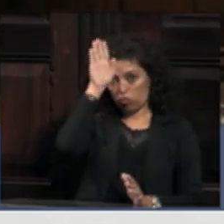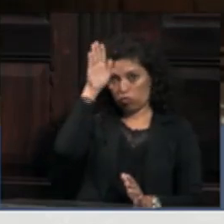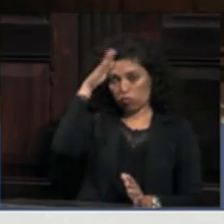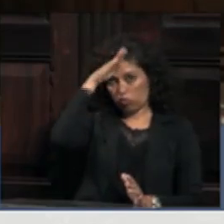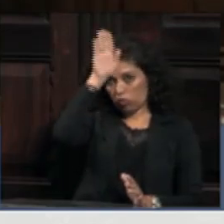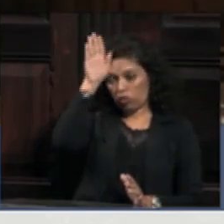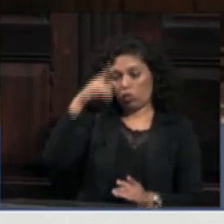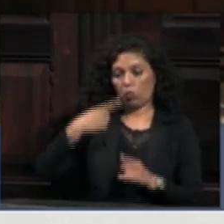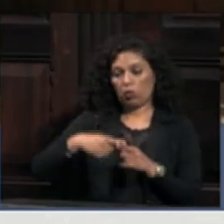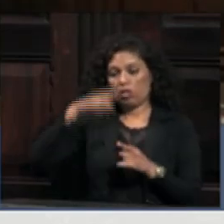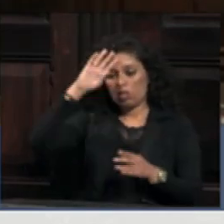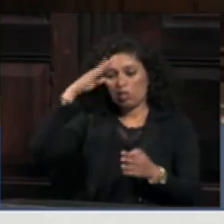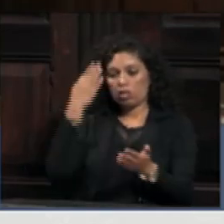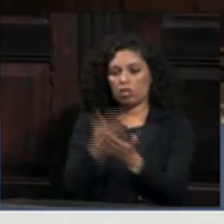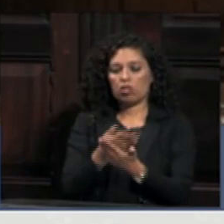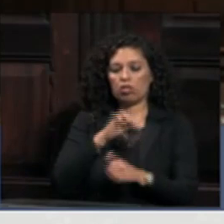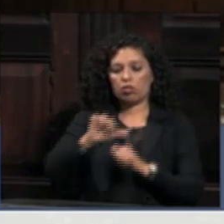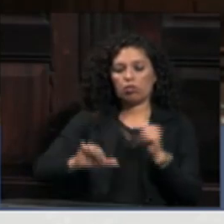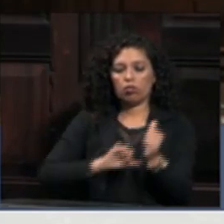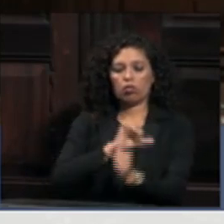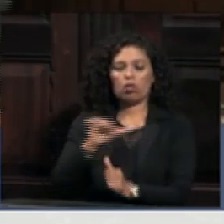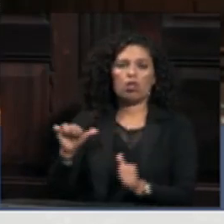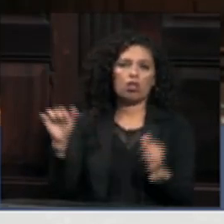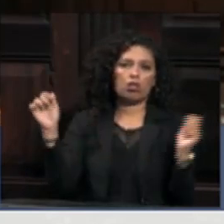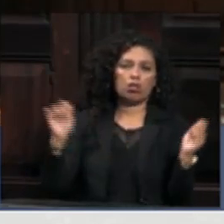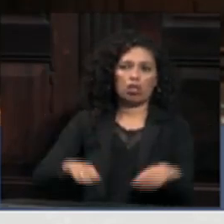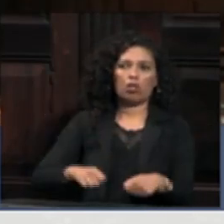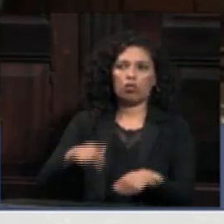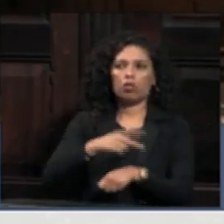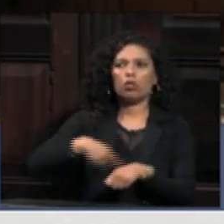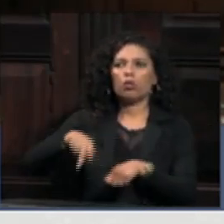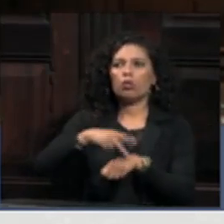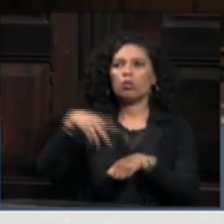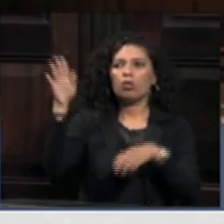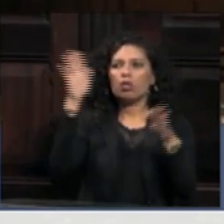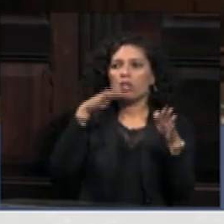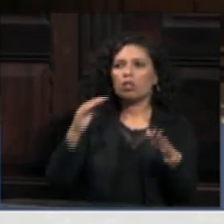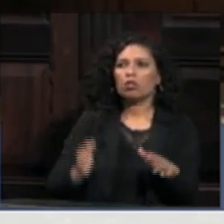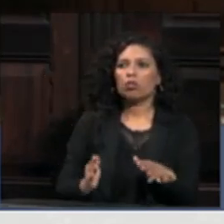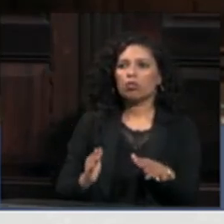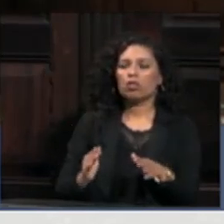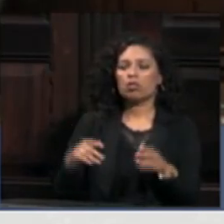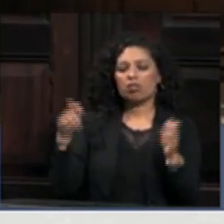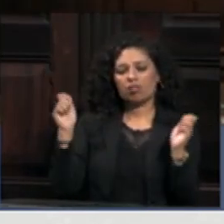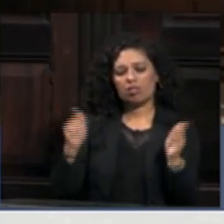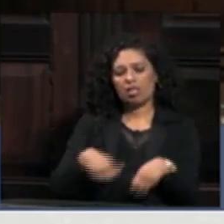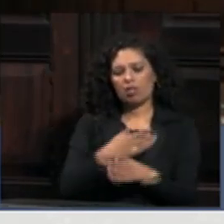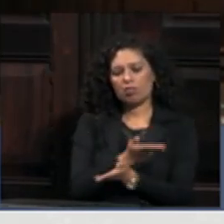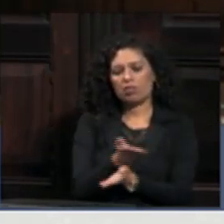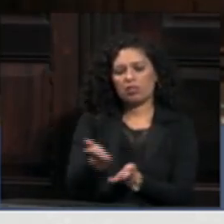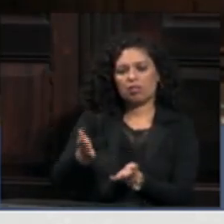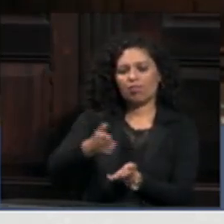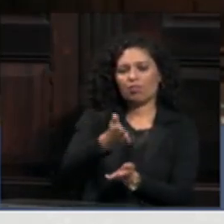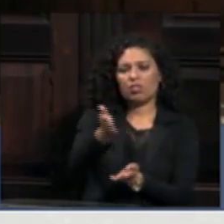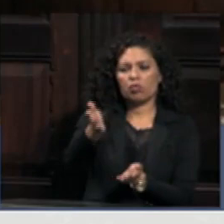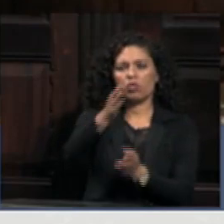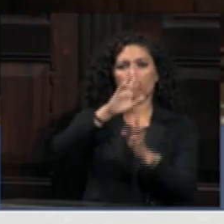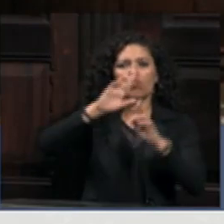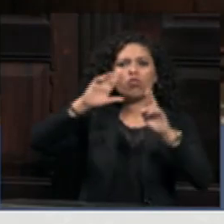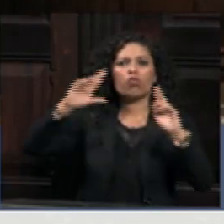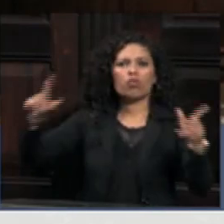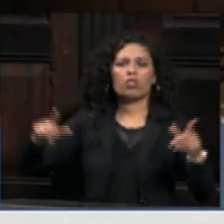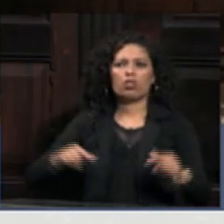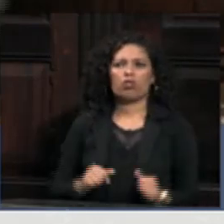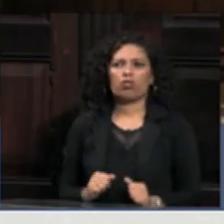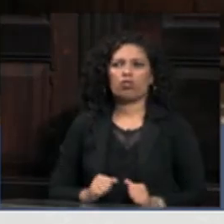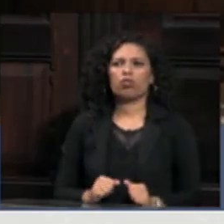acreditando que o Brasil poderia caminhar por outro rumo, cada um